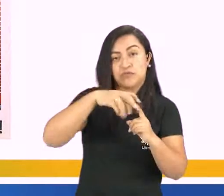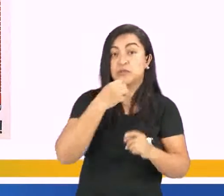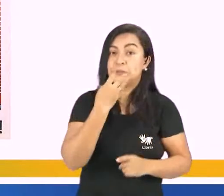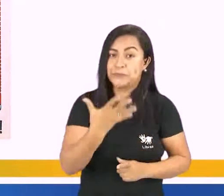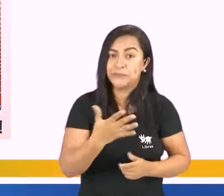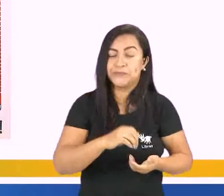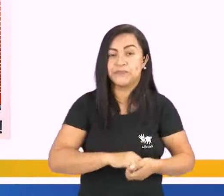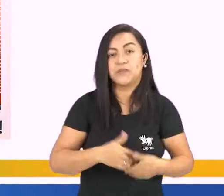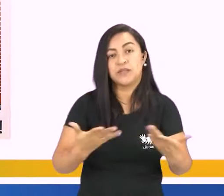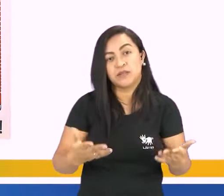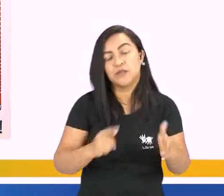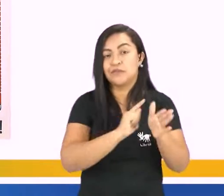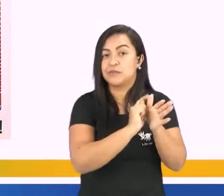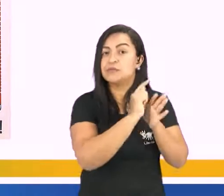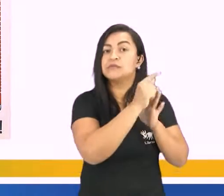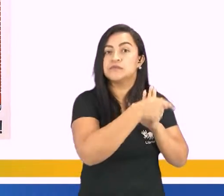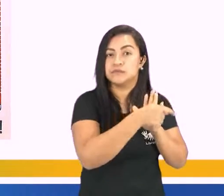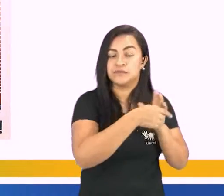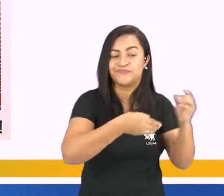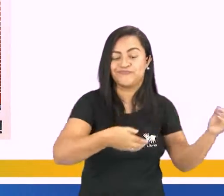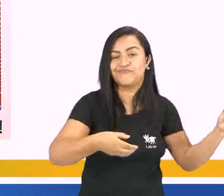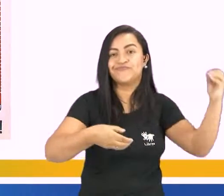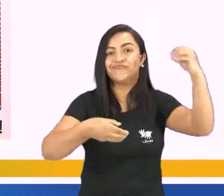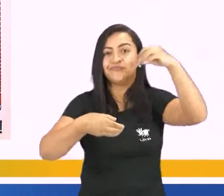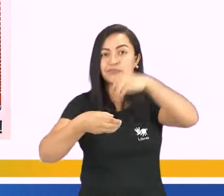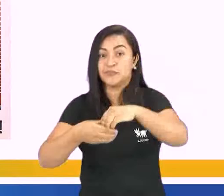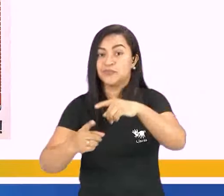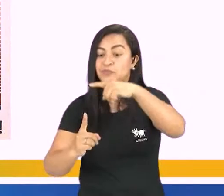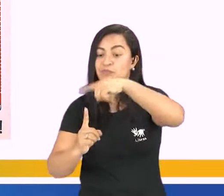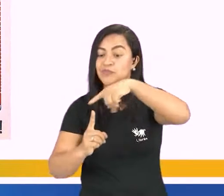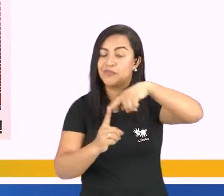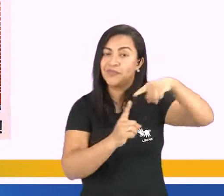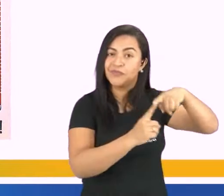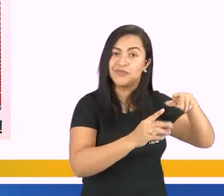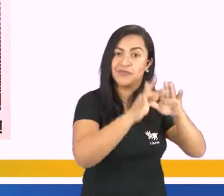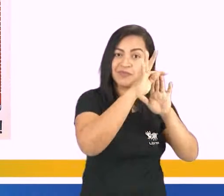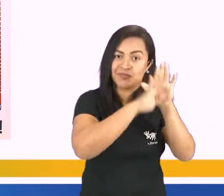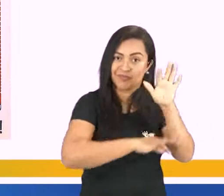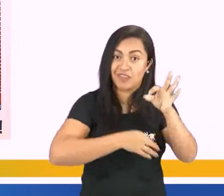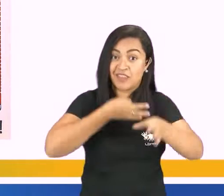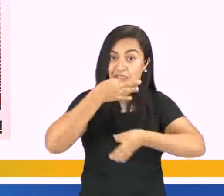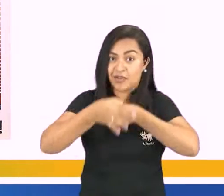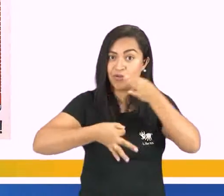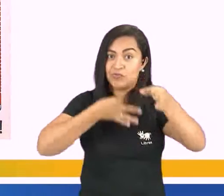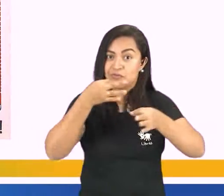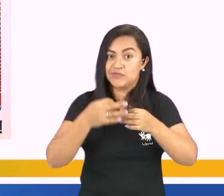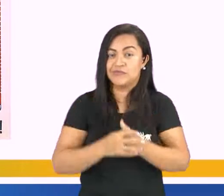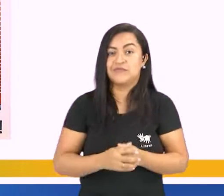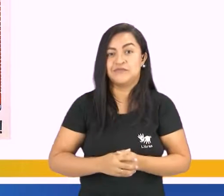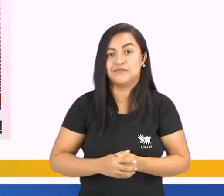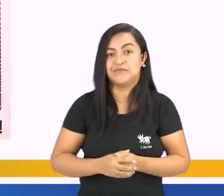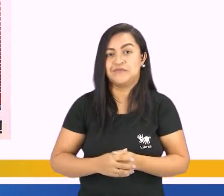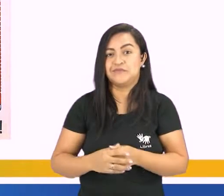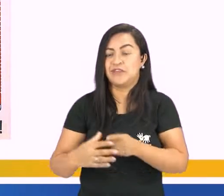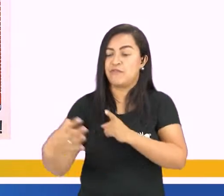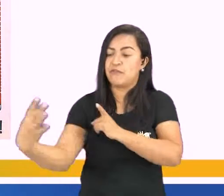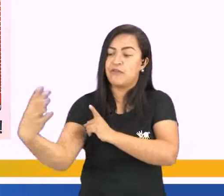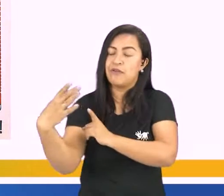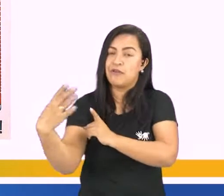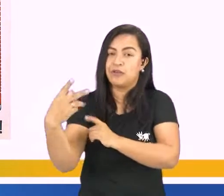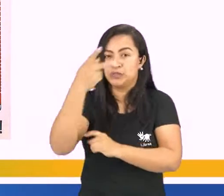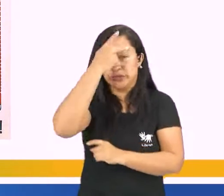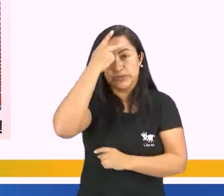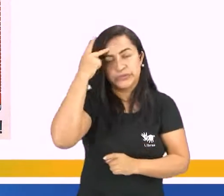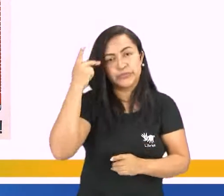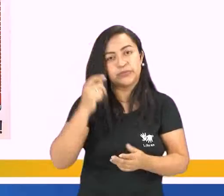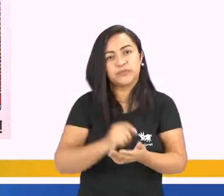dentro desse gênero, eu vou ter um tipo textual argumentativo, que vai defender aquela causa, não é? Para atrair o cliente ou